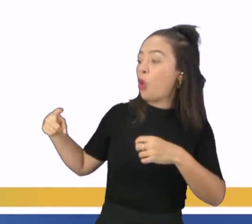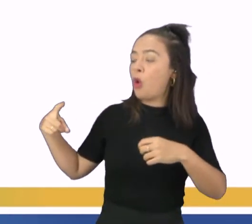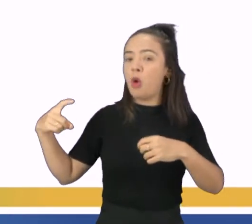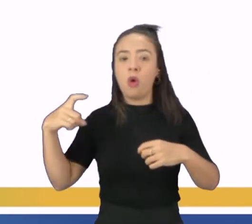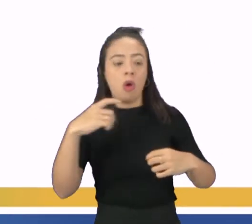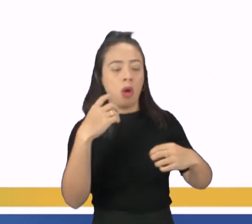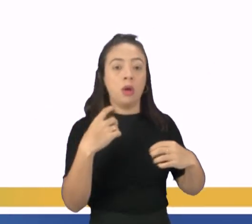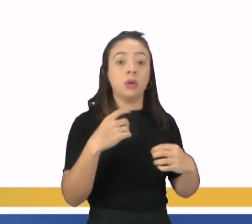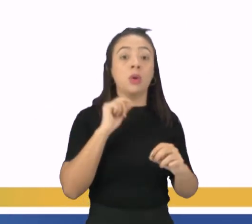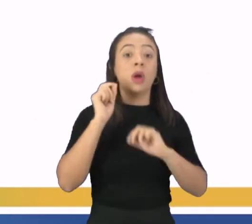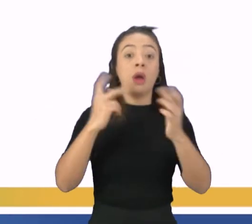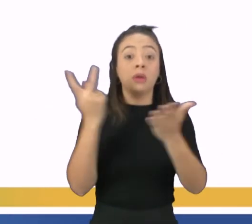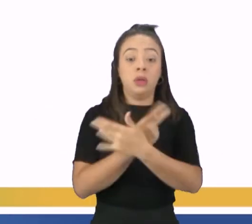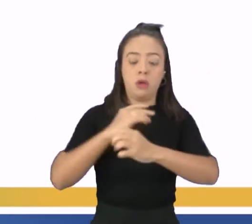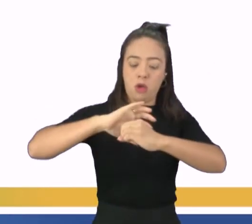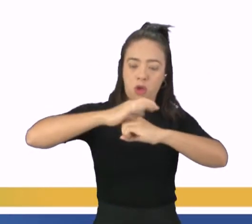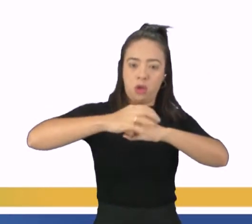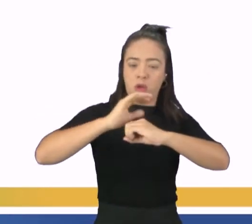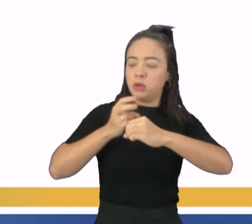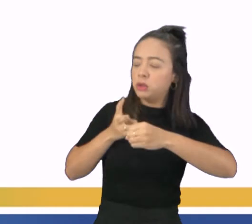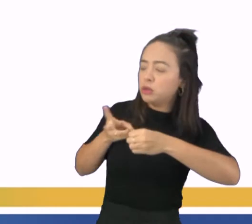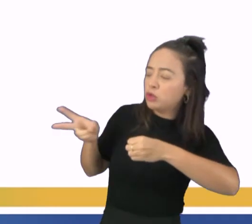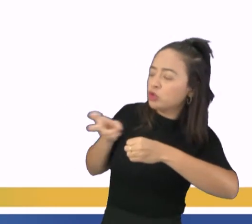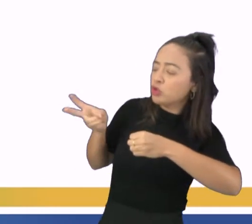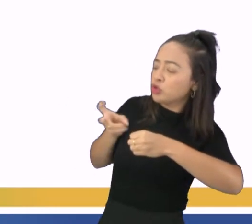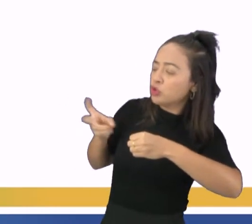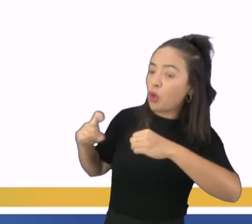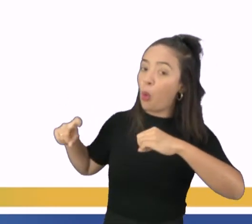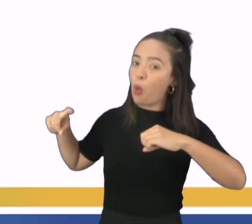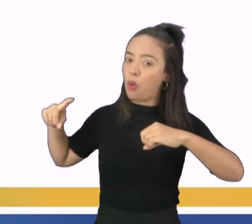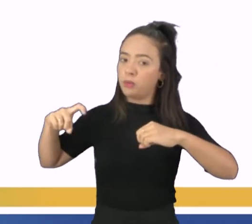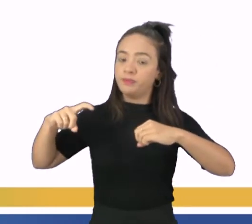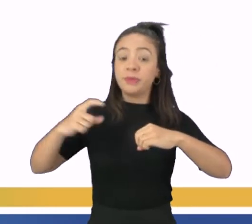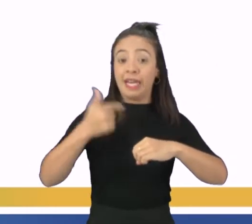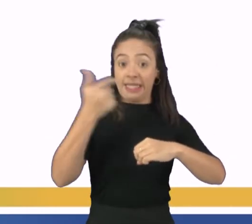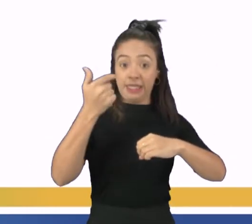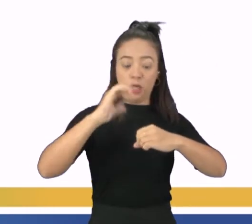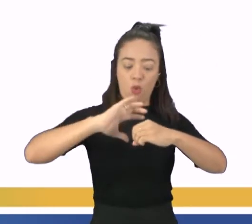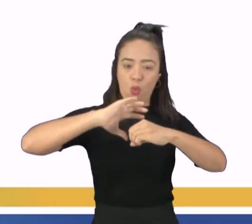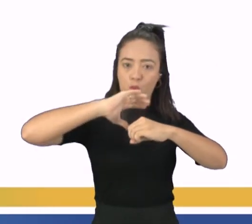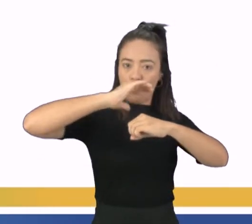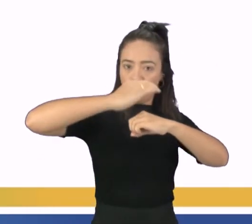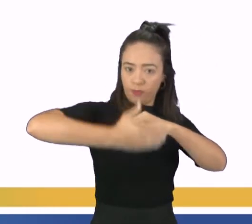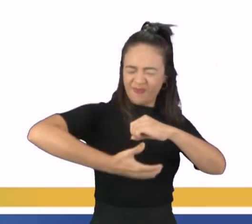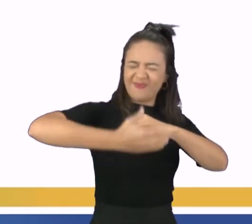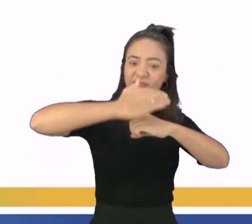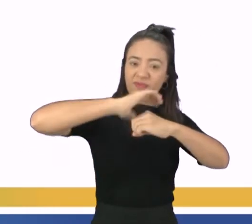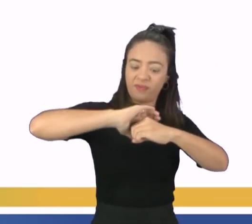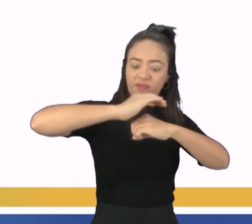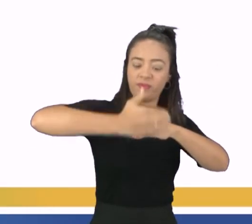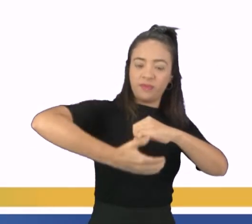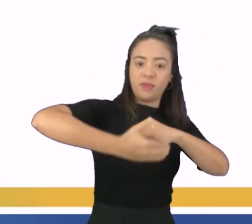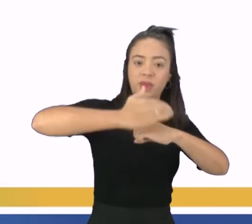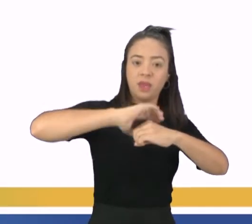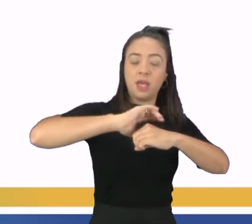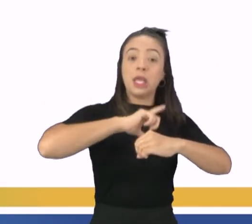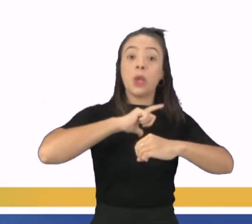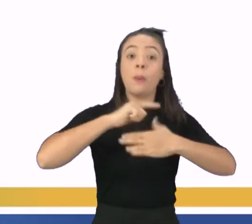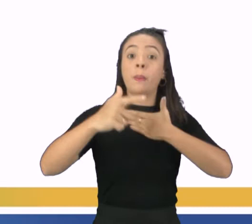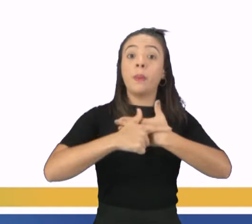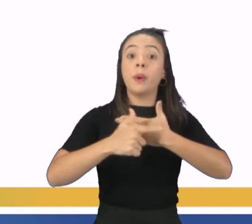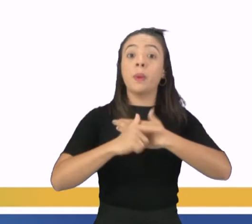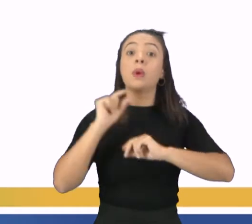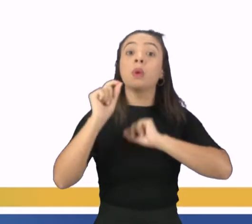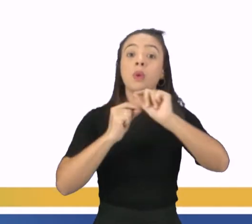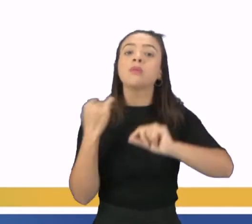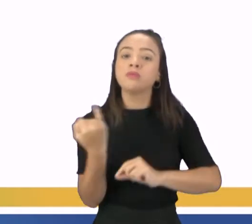substâncias que atraem quimicamente os espermatozoides, tá? A zona pelúcida, que está abaixo da corona radiata, né? Ela vai ter uma função